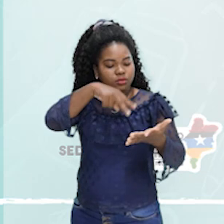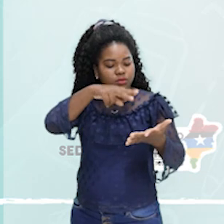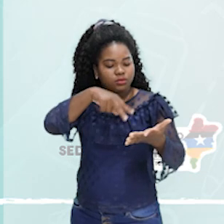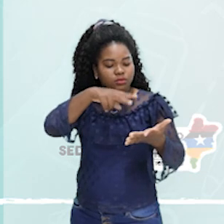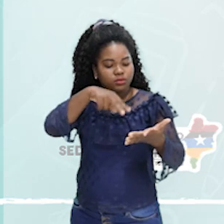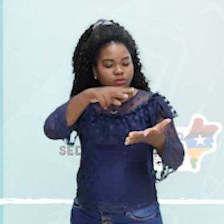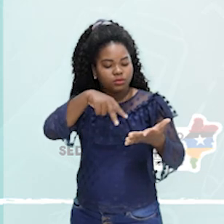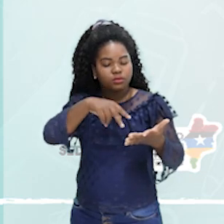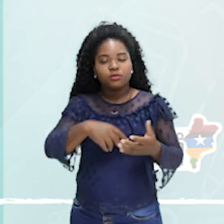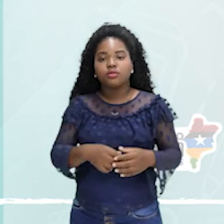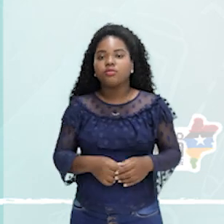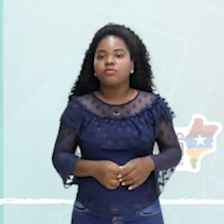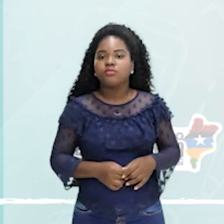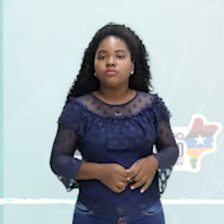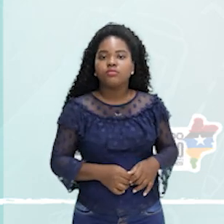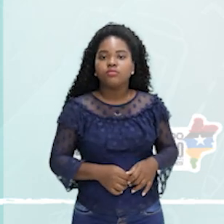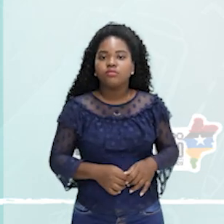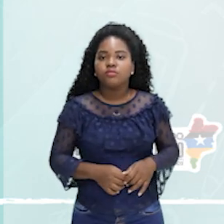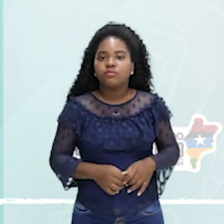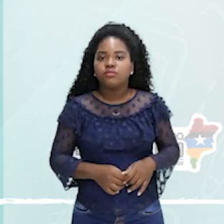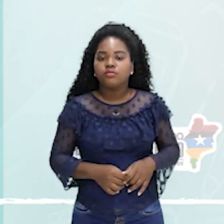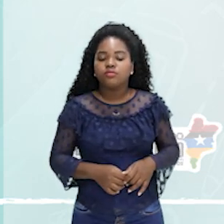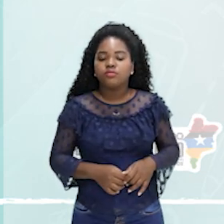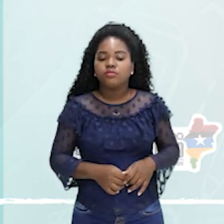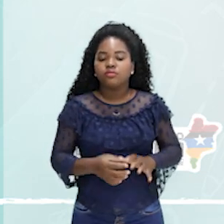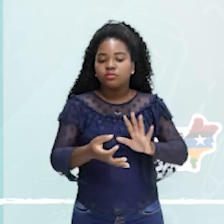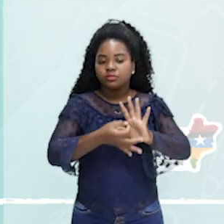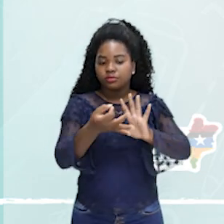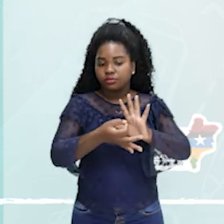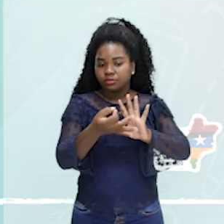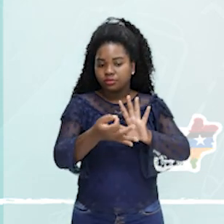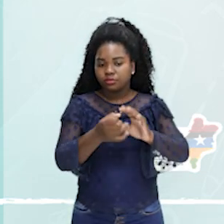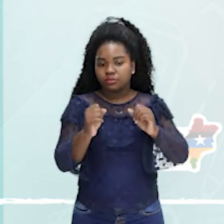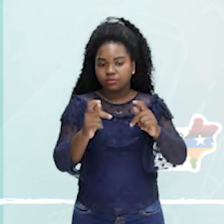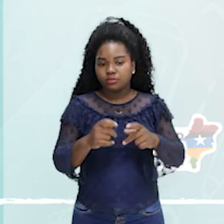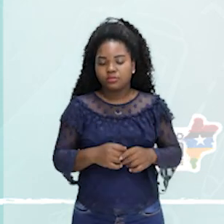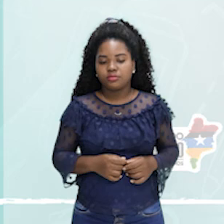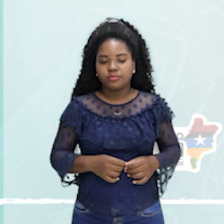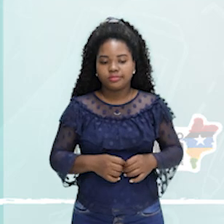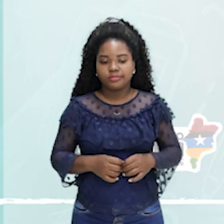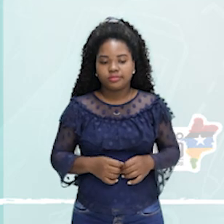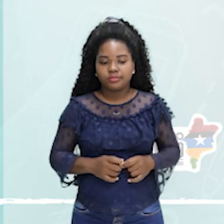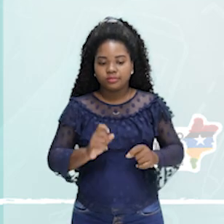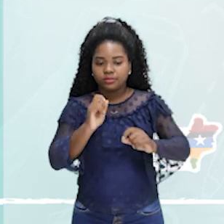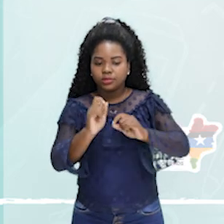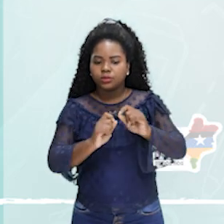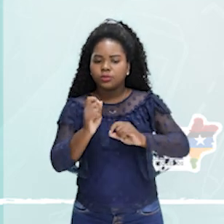uma crítica. Ela acredita que as pessoas não leem direito. E aí vamos ver o que essa questão nos